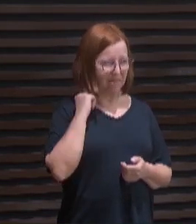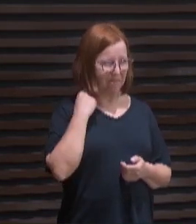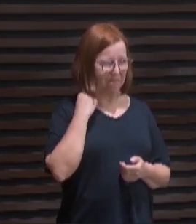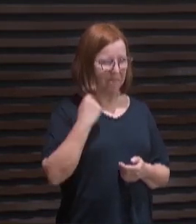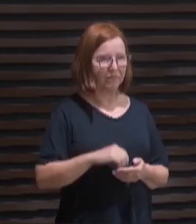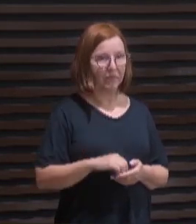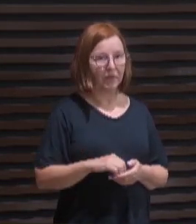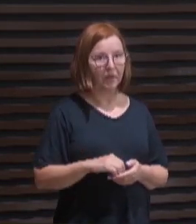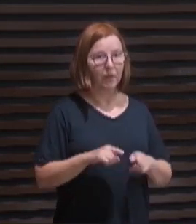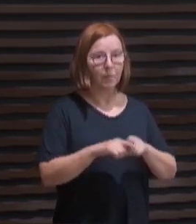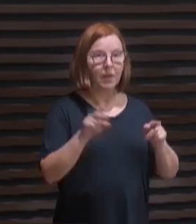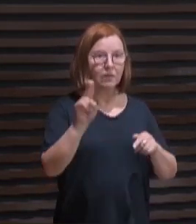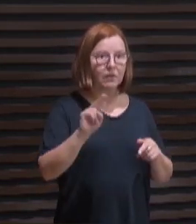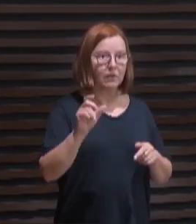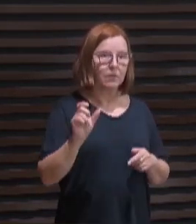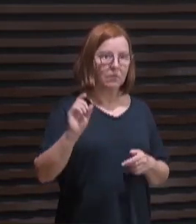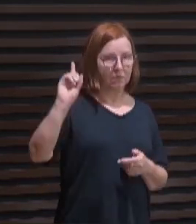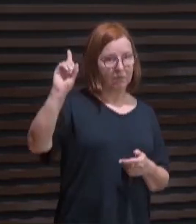a palavra de Deus.